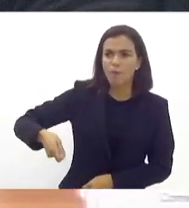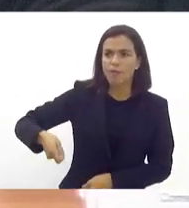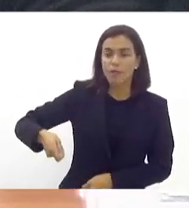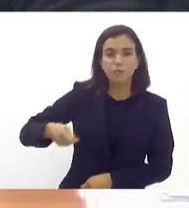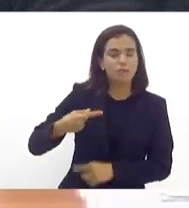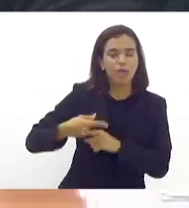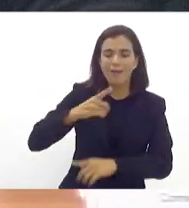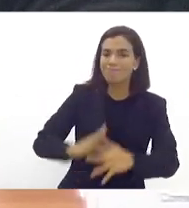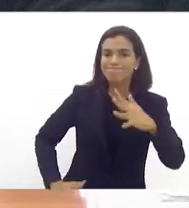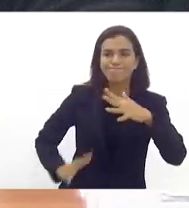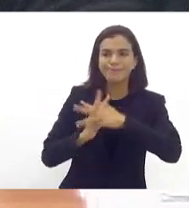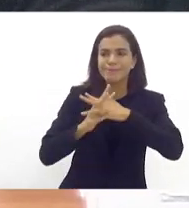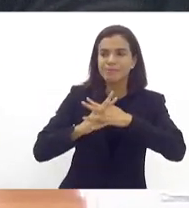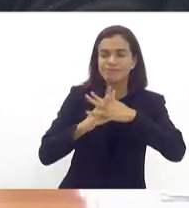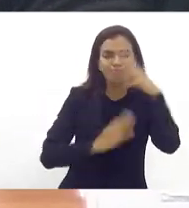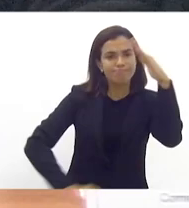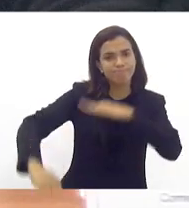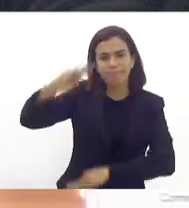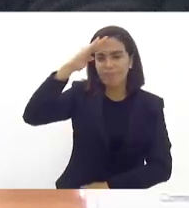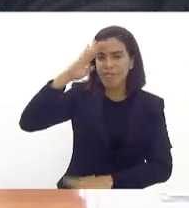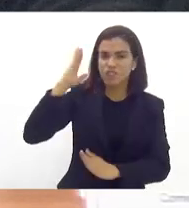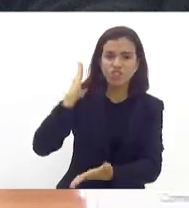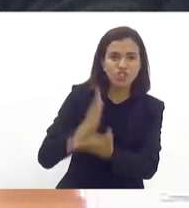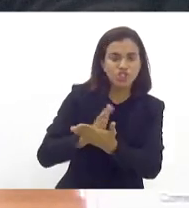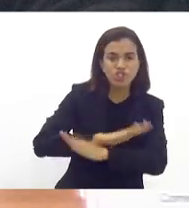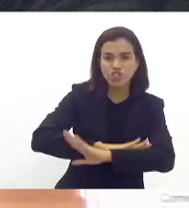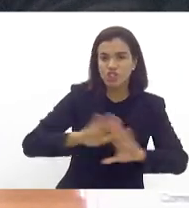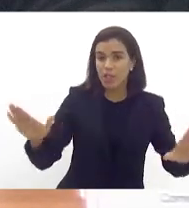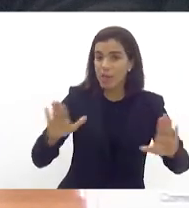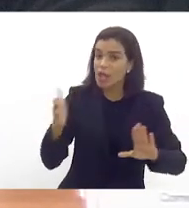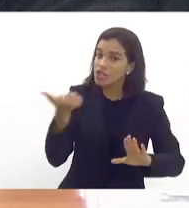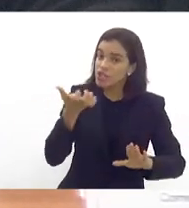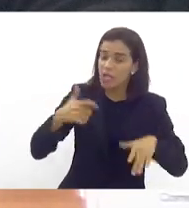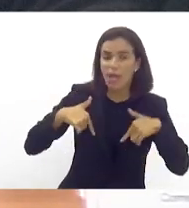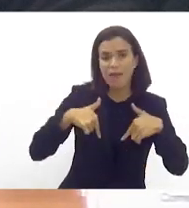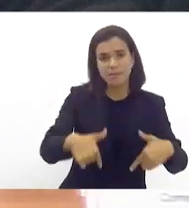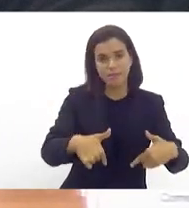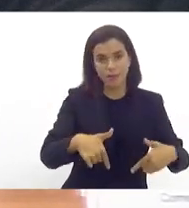acabou basta a gente não quer falar a gente quer